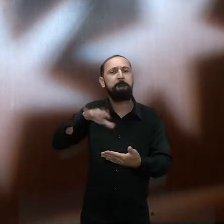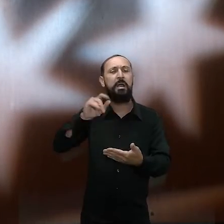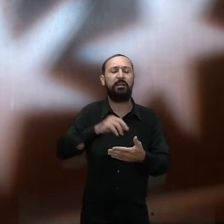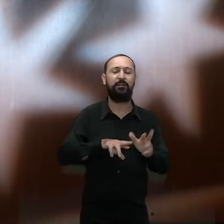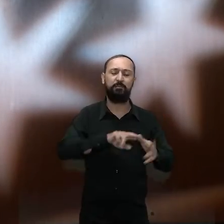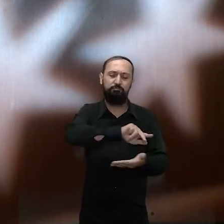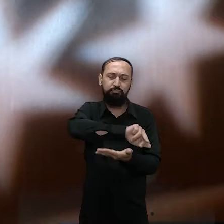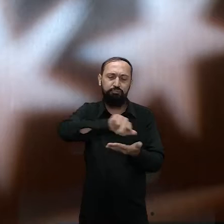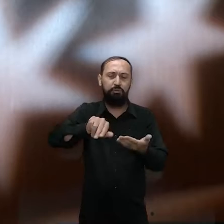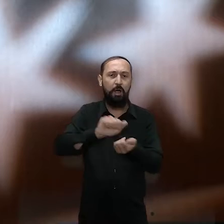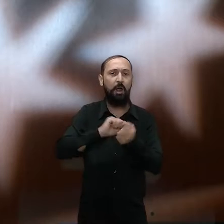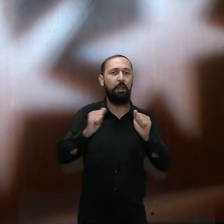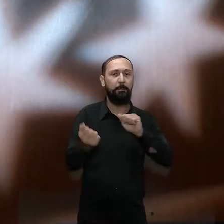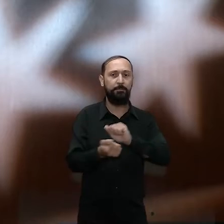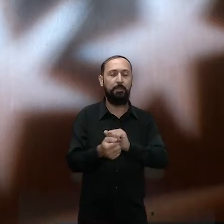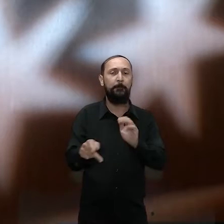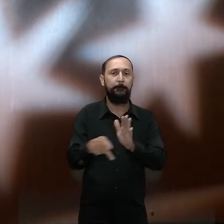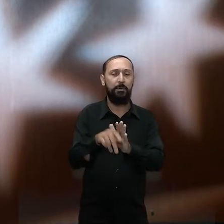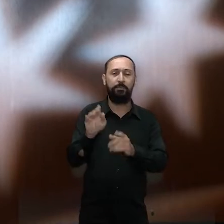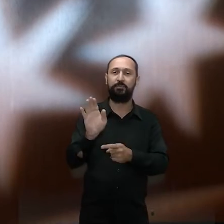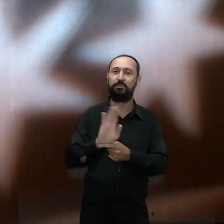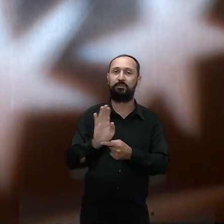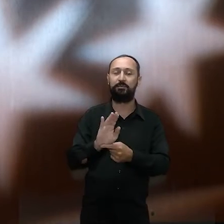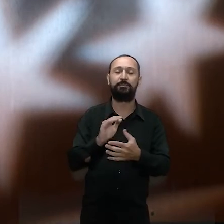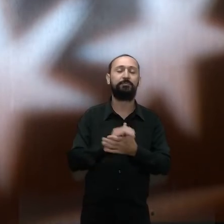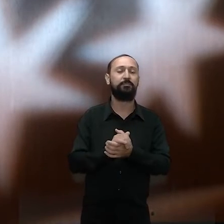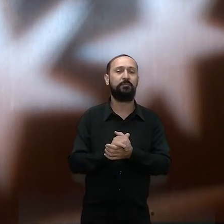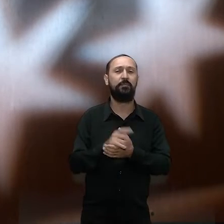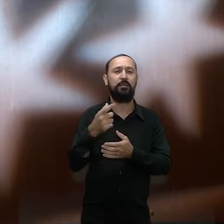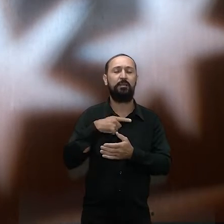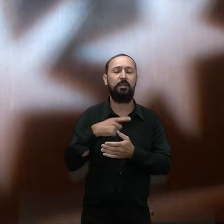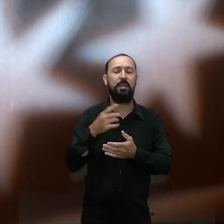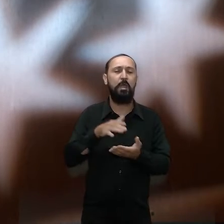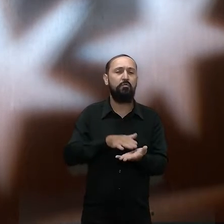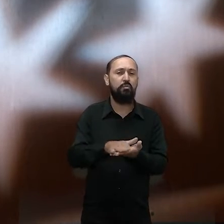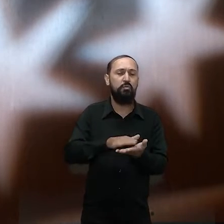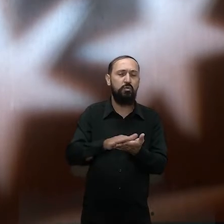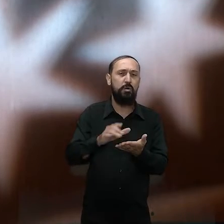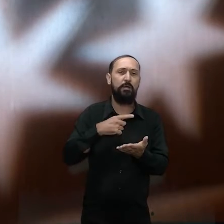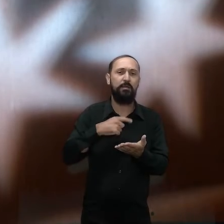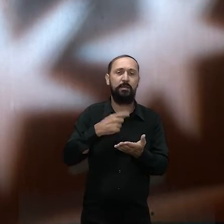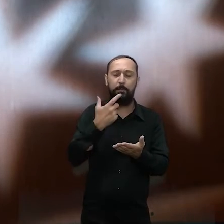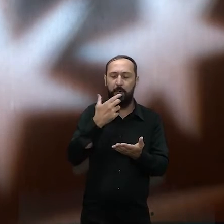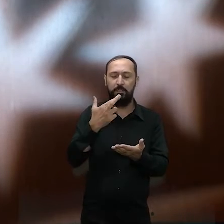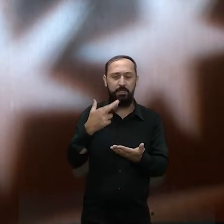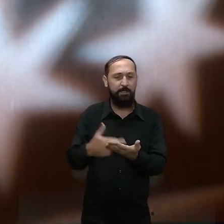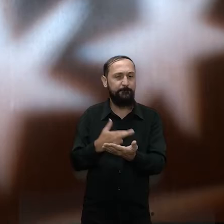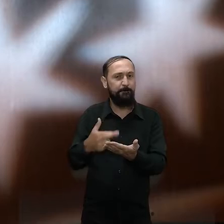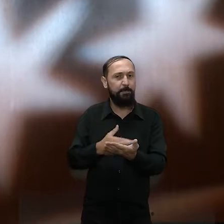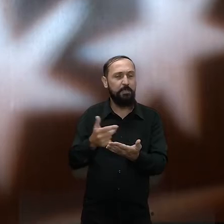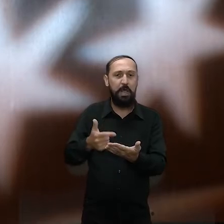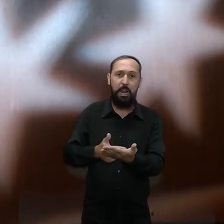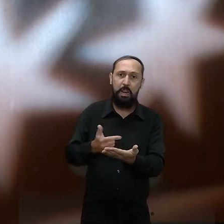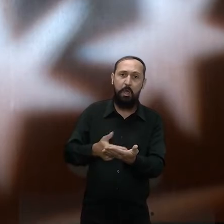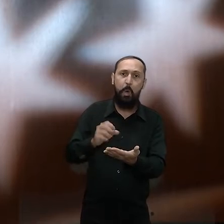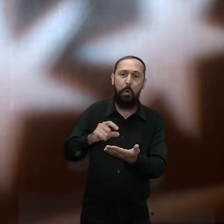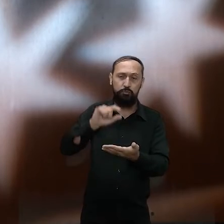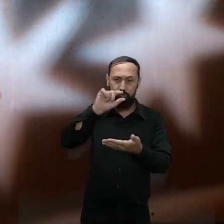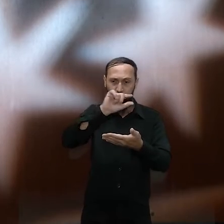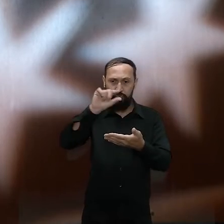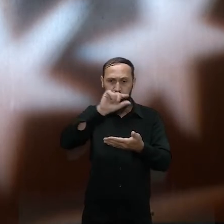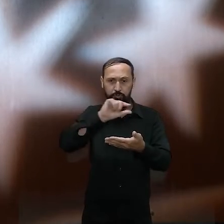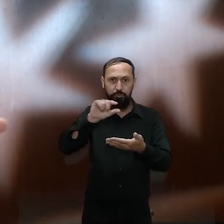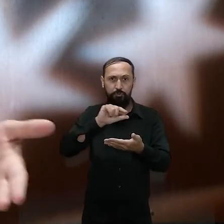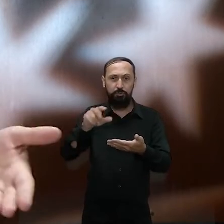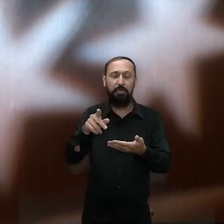mundo, passando por diversas adaptações para o cinema. Geralmente publicadas em formatos de revistas, livros